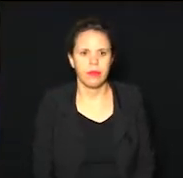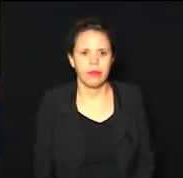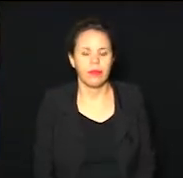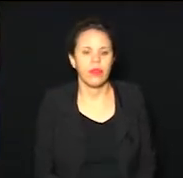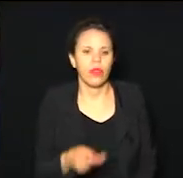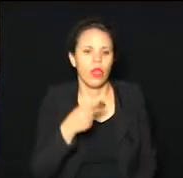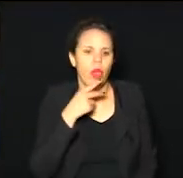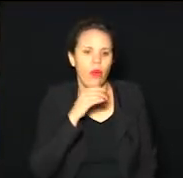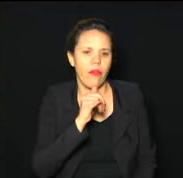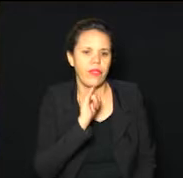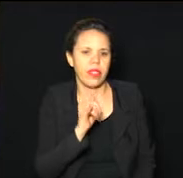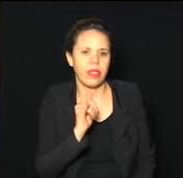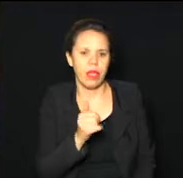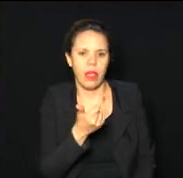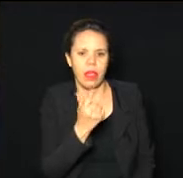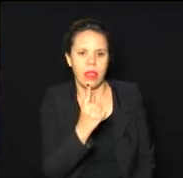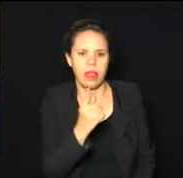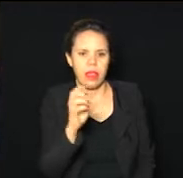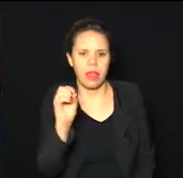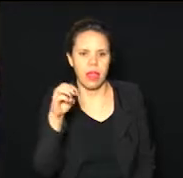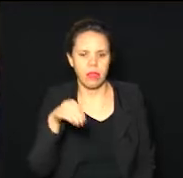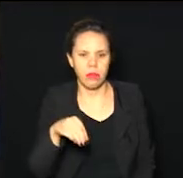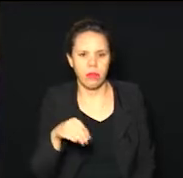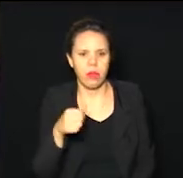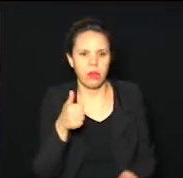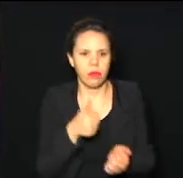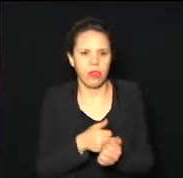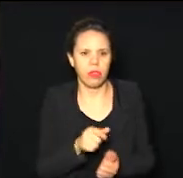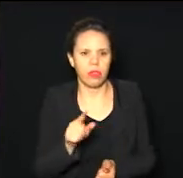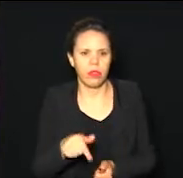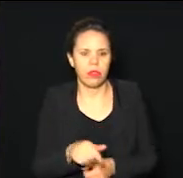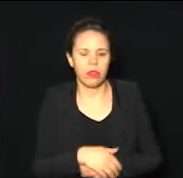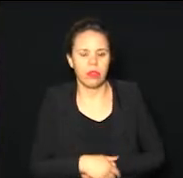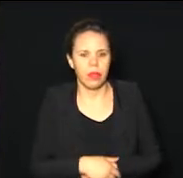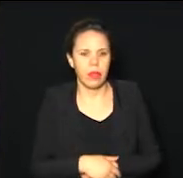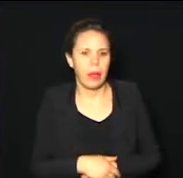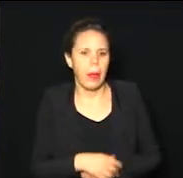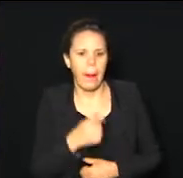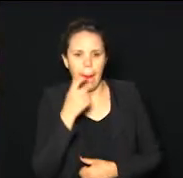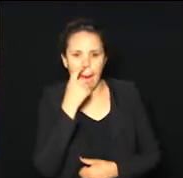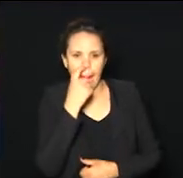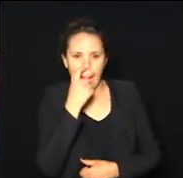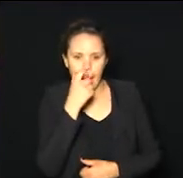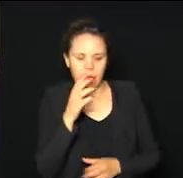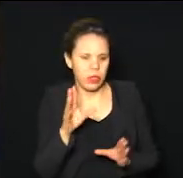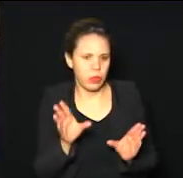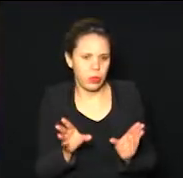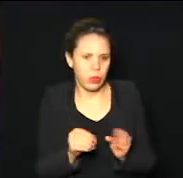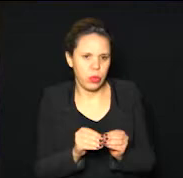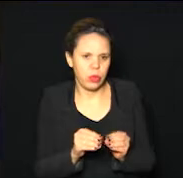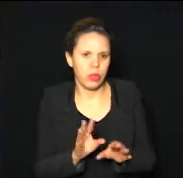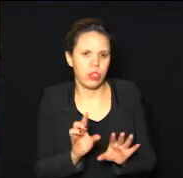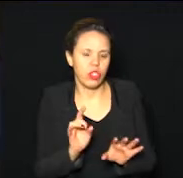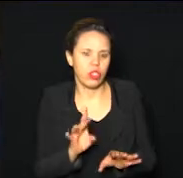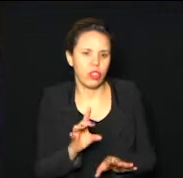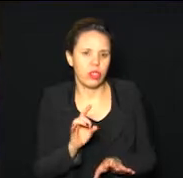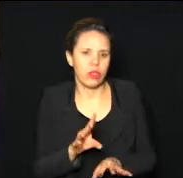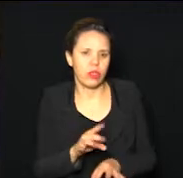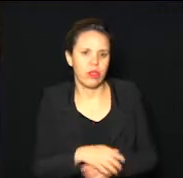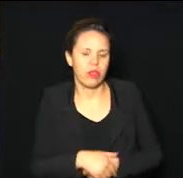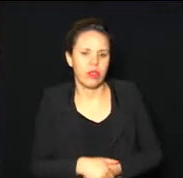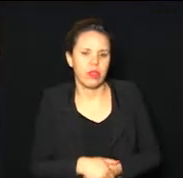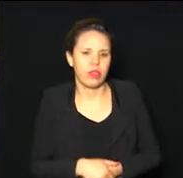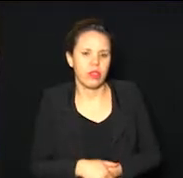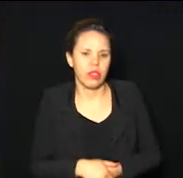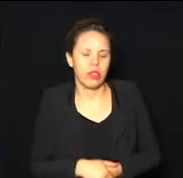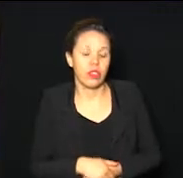com 10 minutinhos, a Silvia ficou bem pertinho disso, mas, assim, não é para concluir, assim, é só para dar